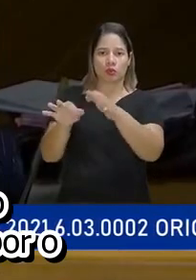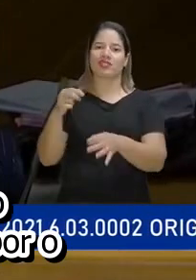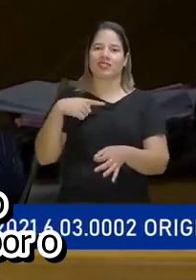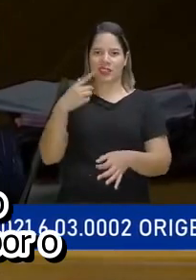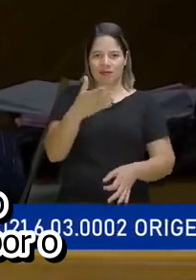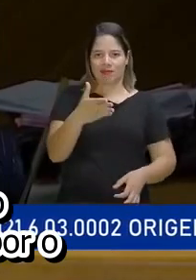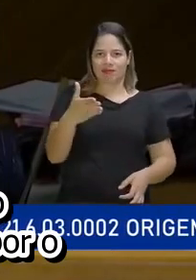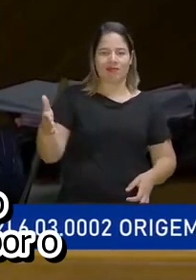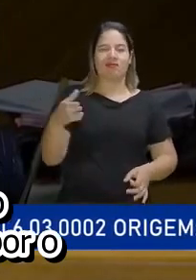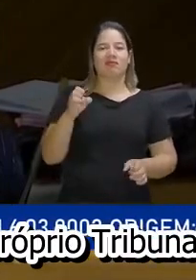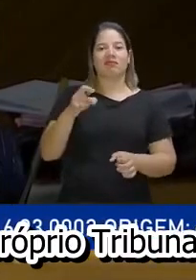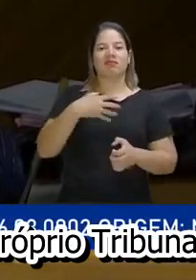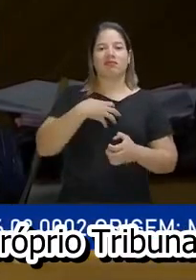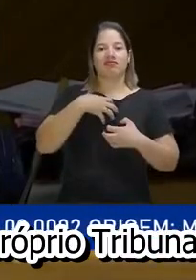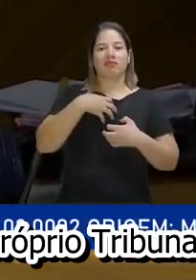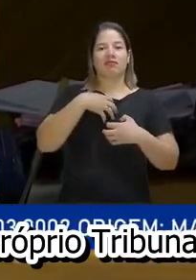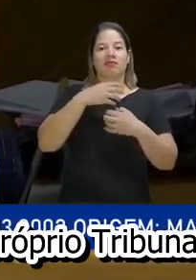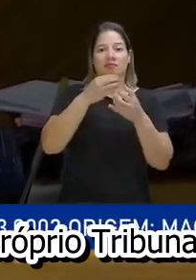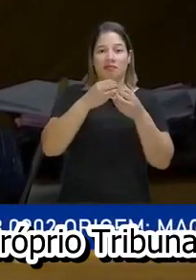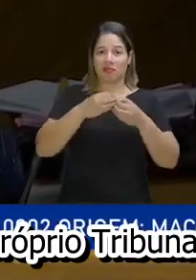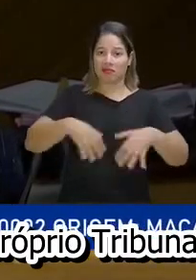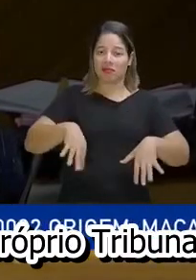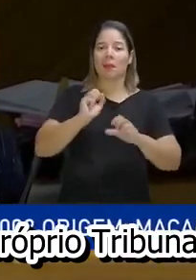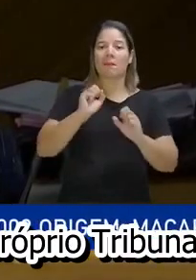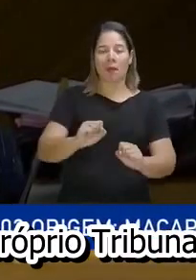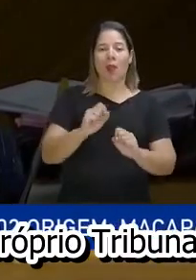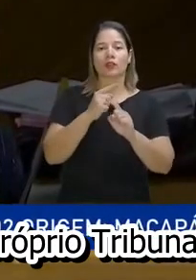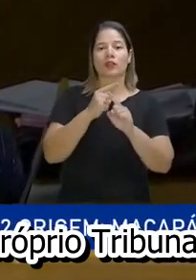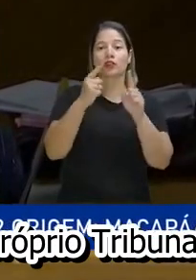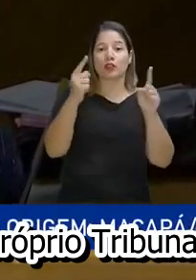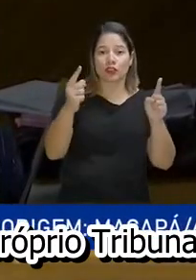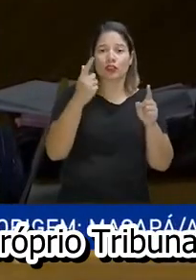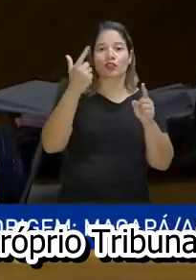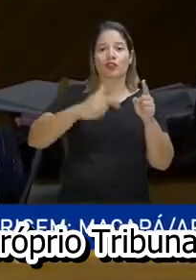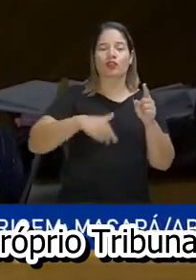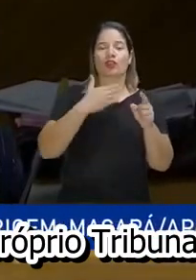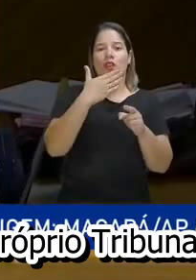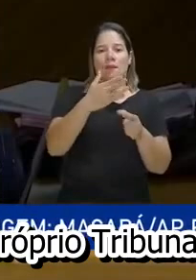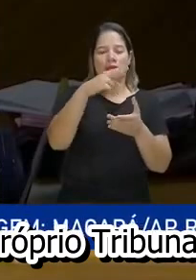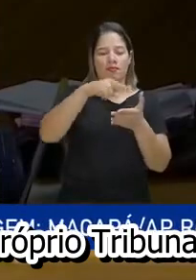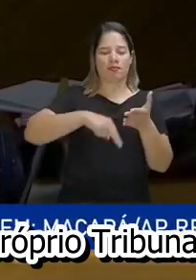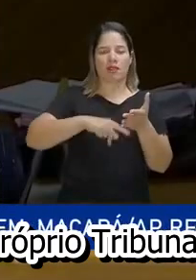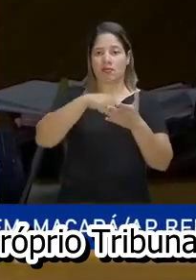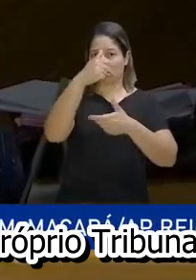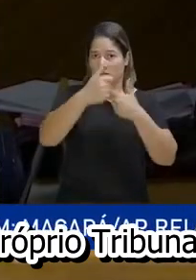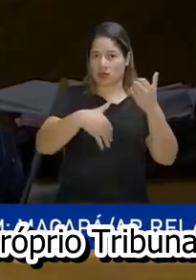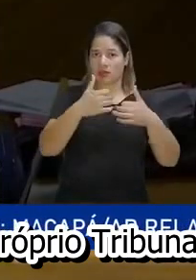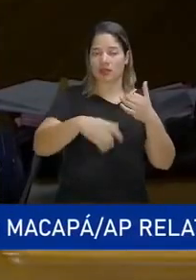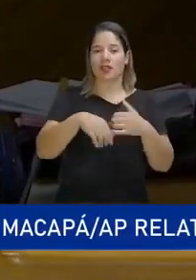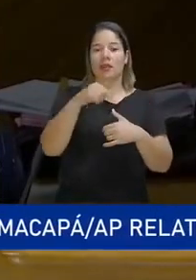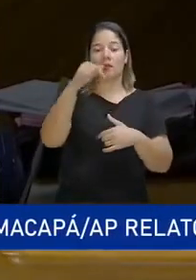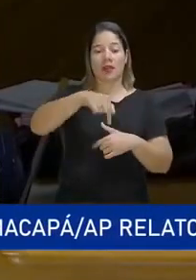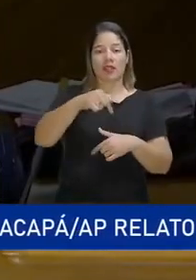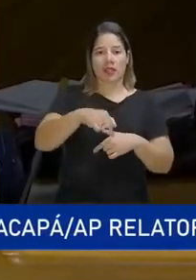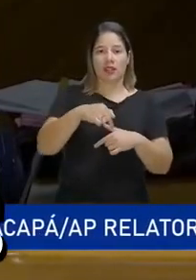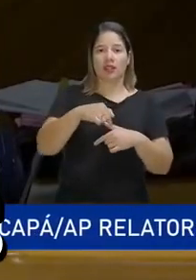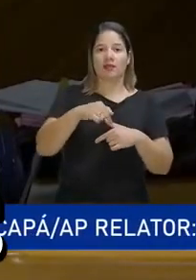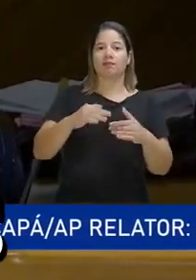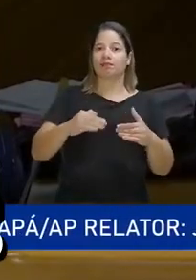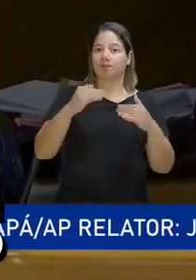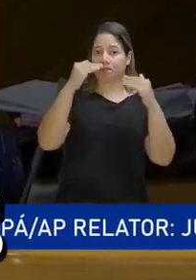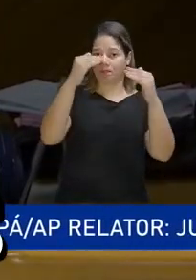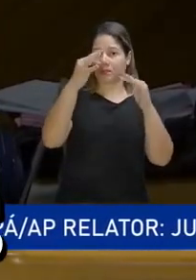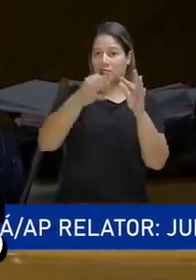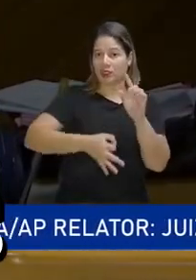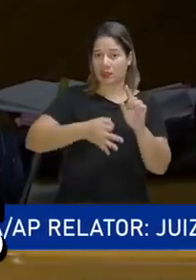presente, poderá interpor o agravo para que a decisão seja confirmada ou alterada pelo próprio tribunal. Vejam